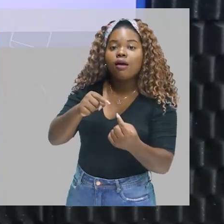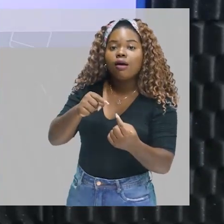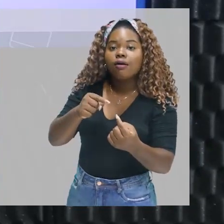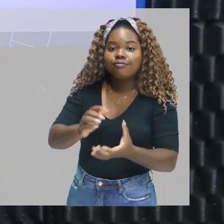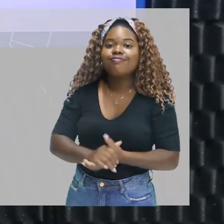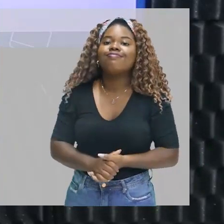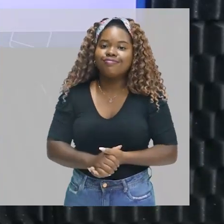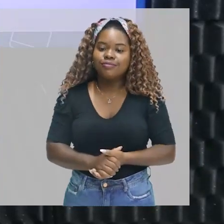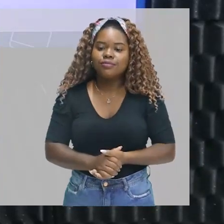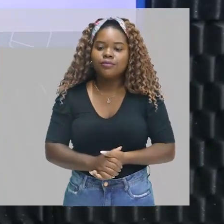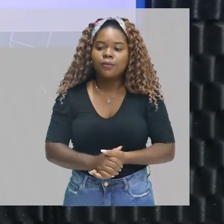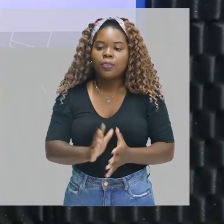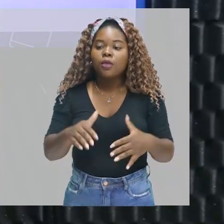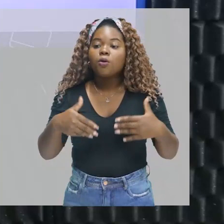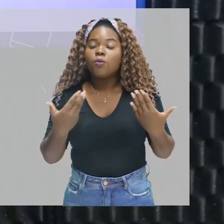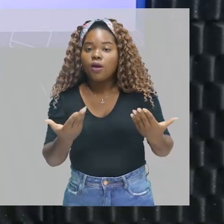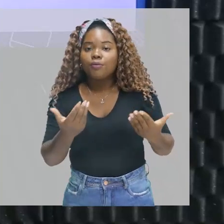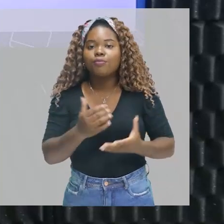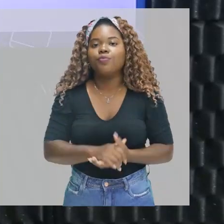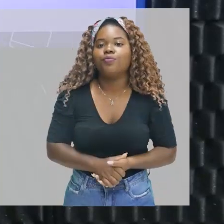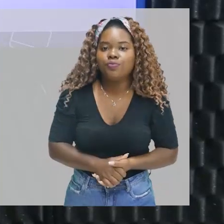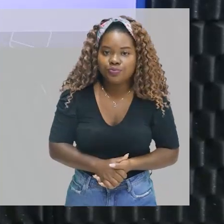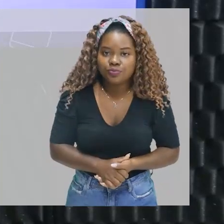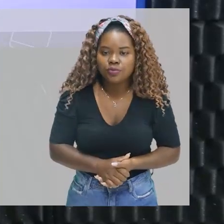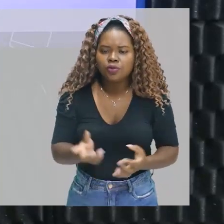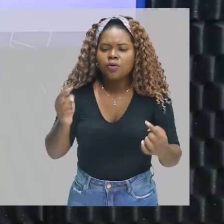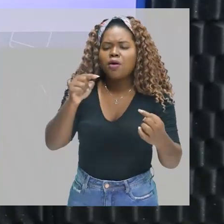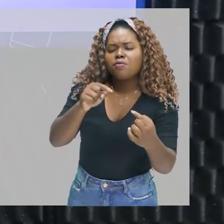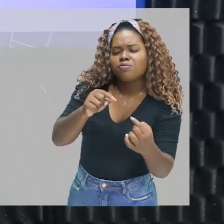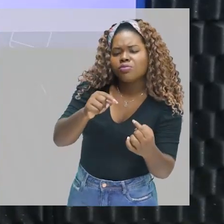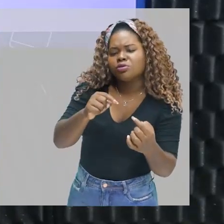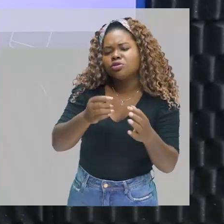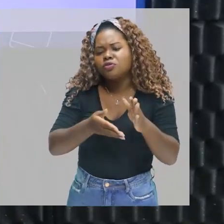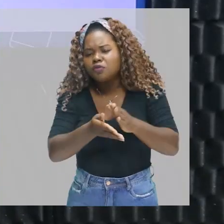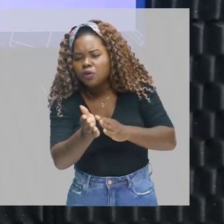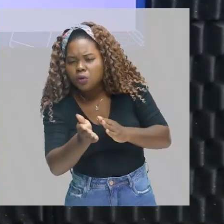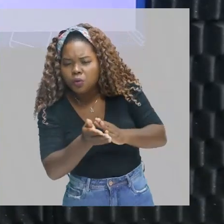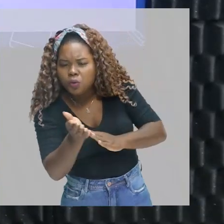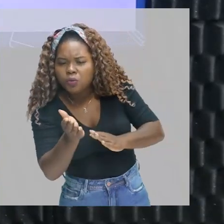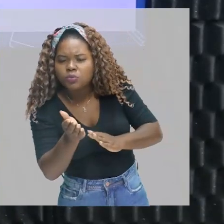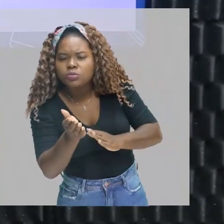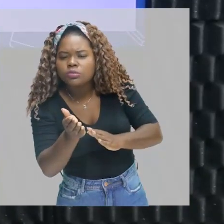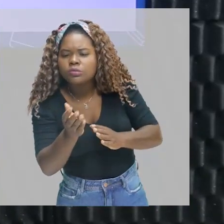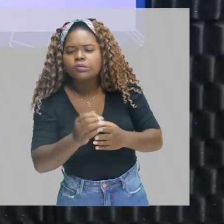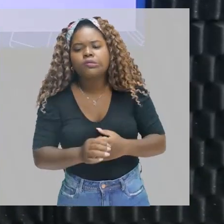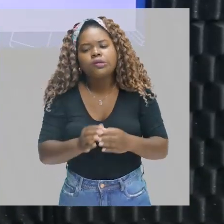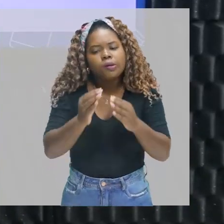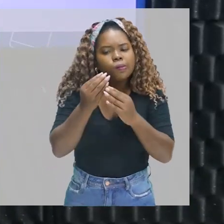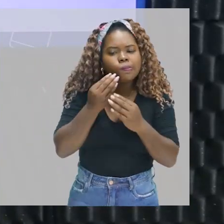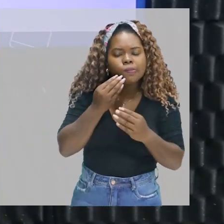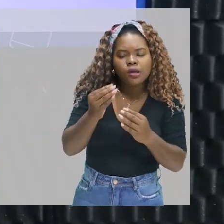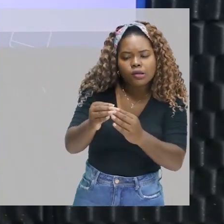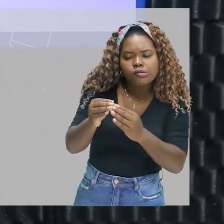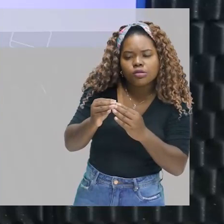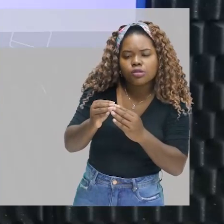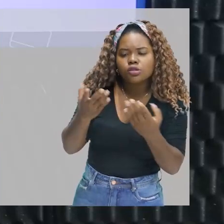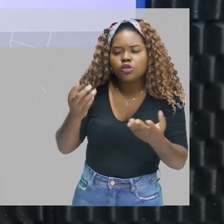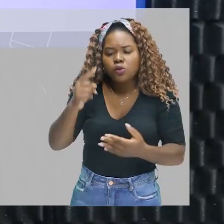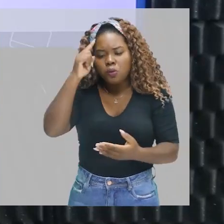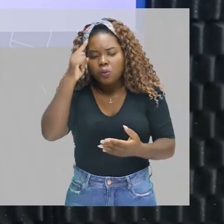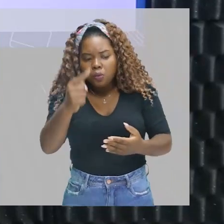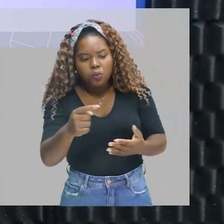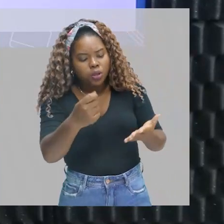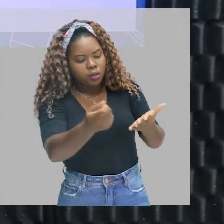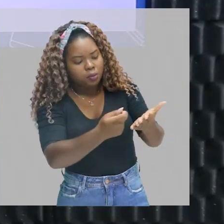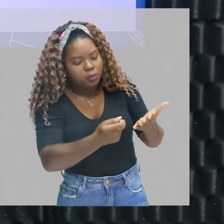estou passando aquela mensagem? O objetivo de instruir, fazer um pedido, uma ordem,